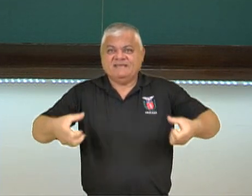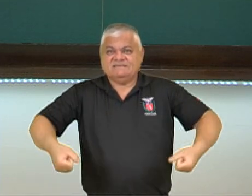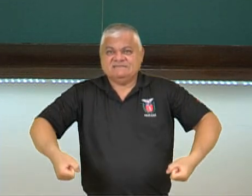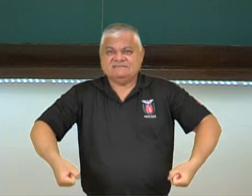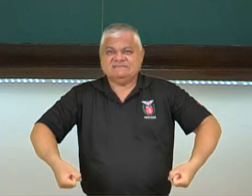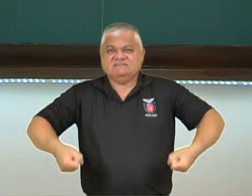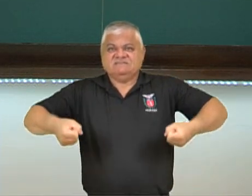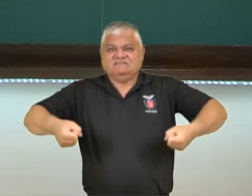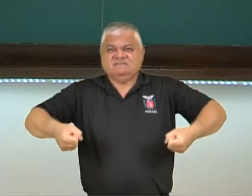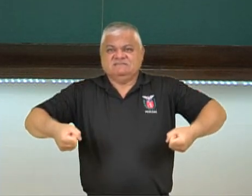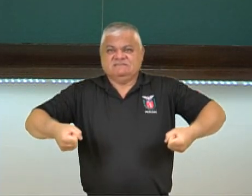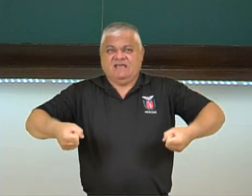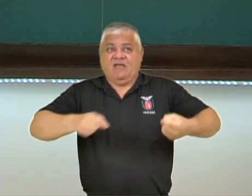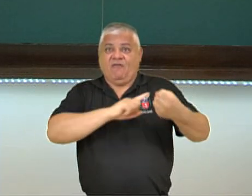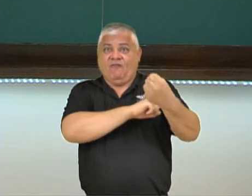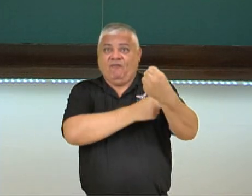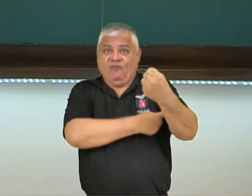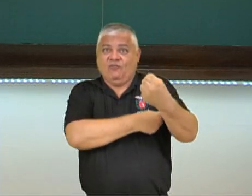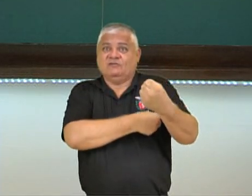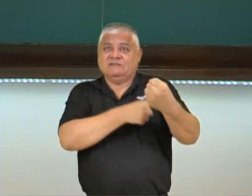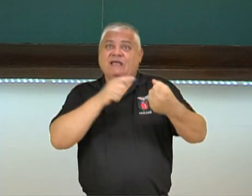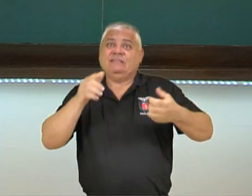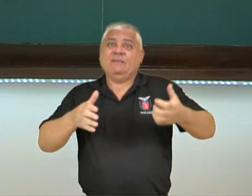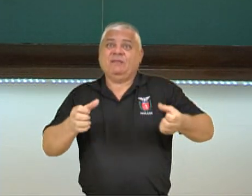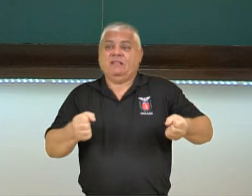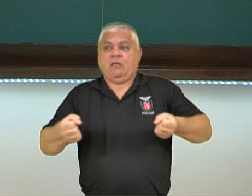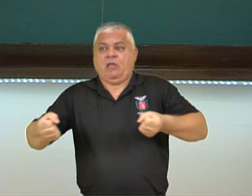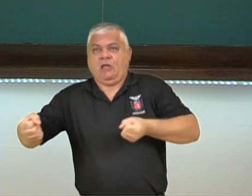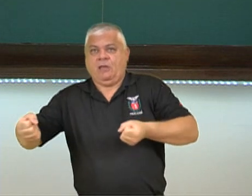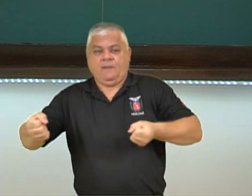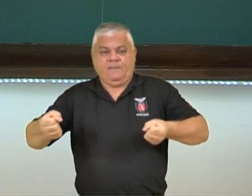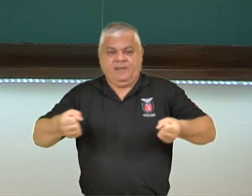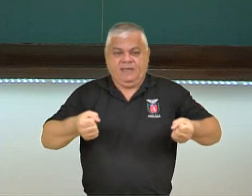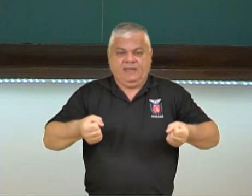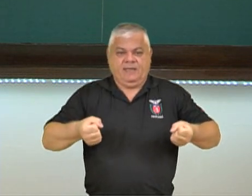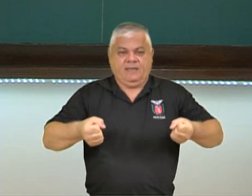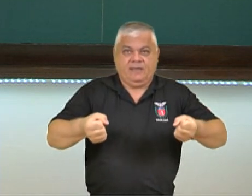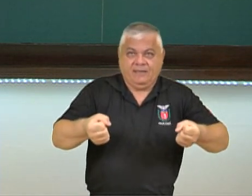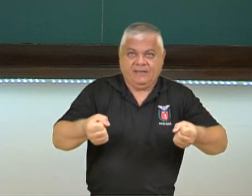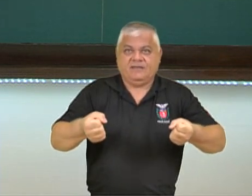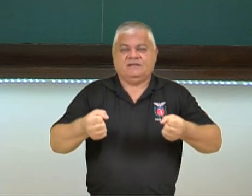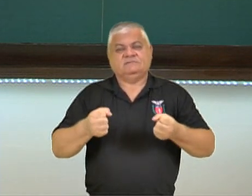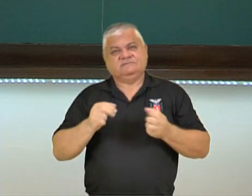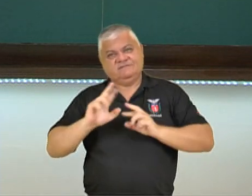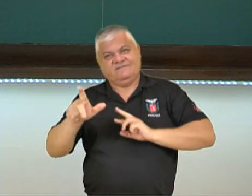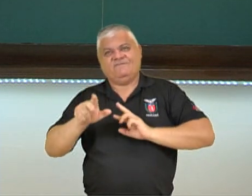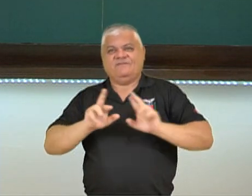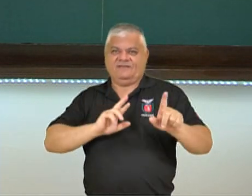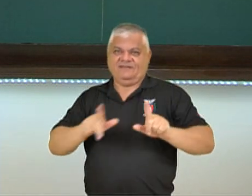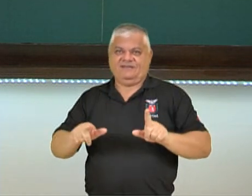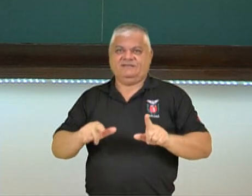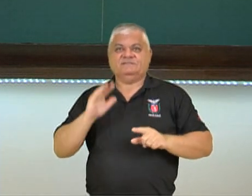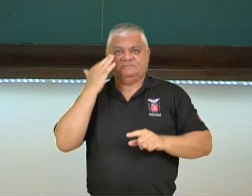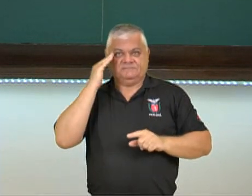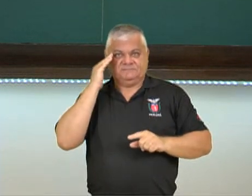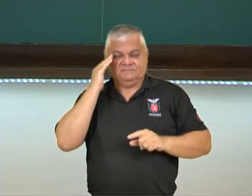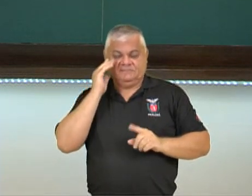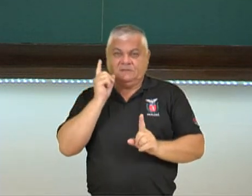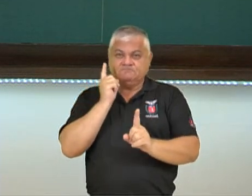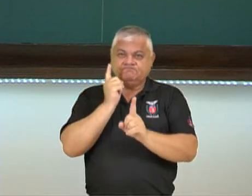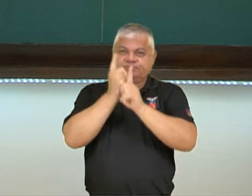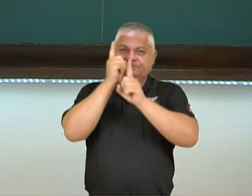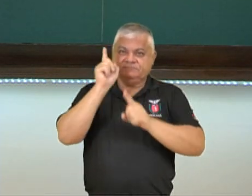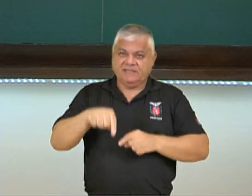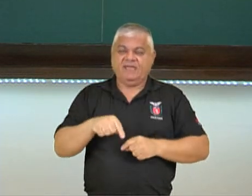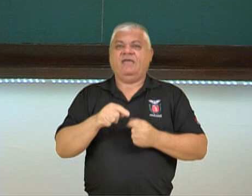10 newtons. Dependendo da direção que eu vou ter posições diferentes, eu vou ter resultados diferentes, certo? Então, é uma